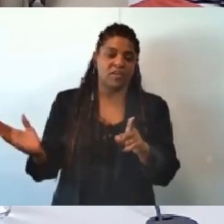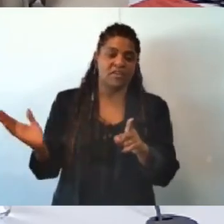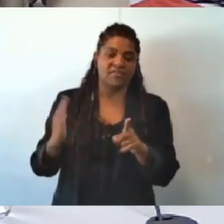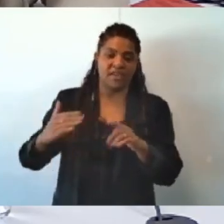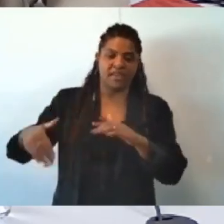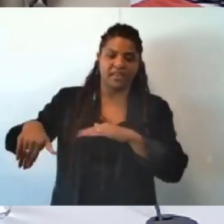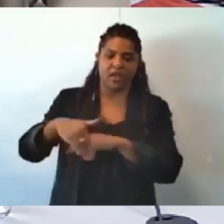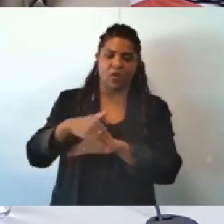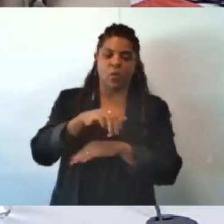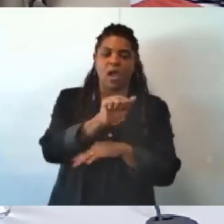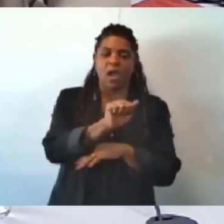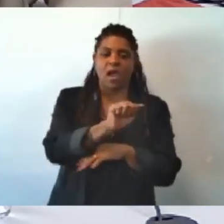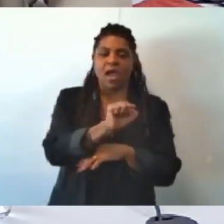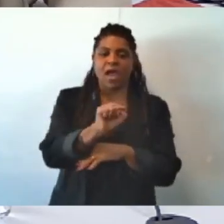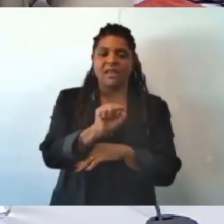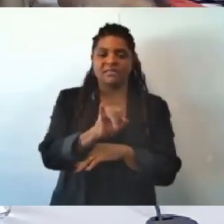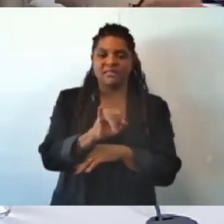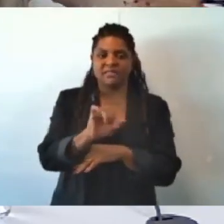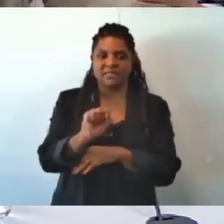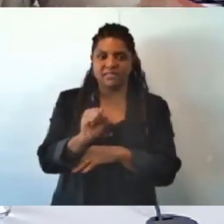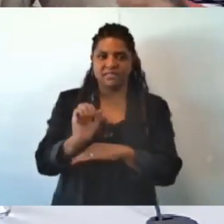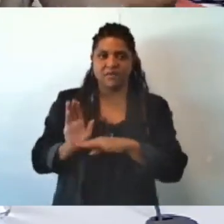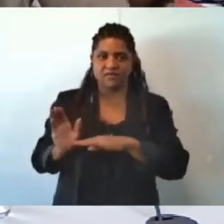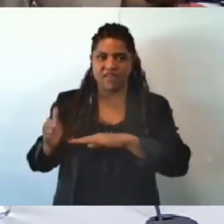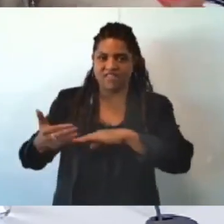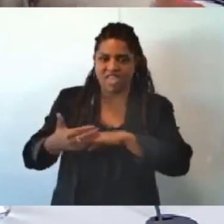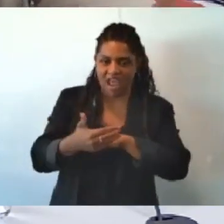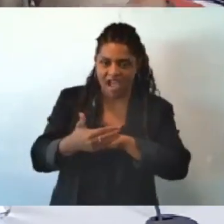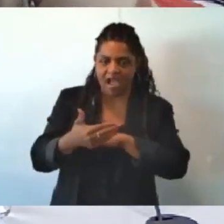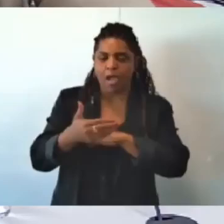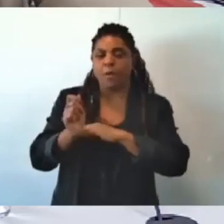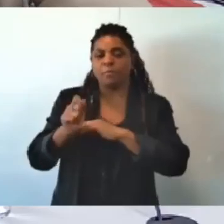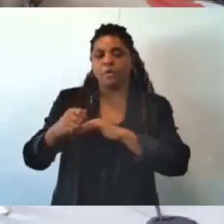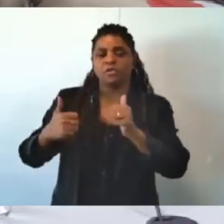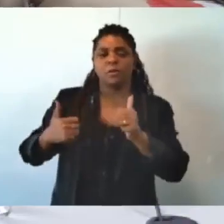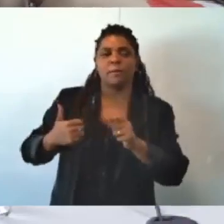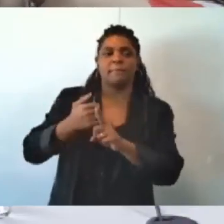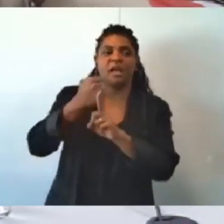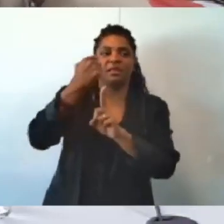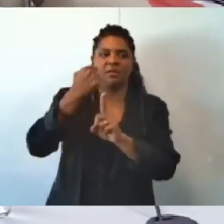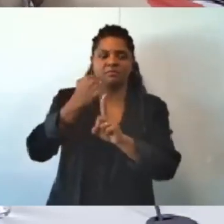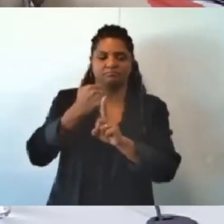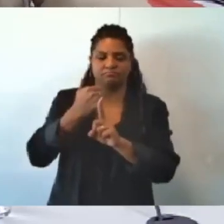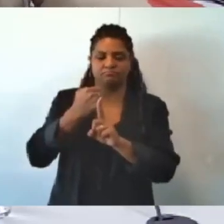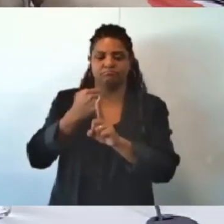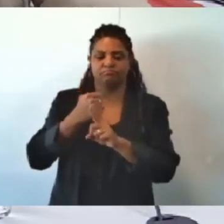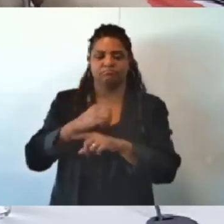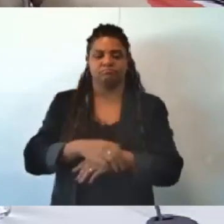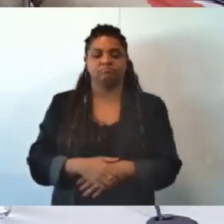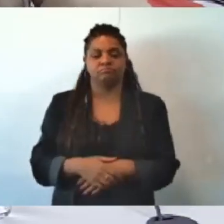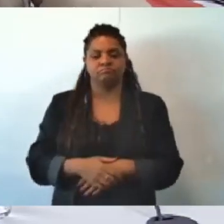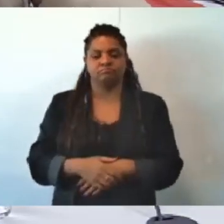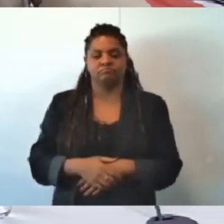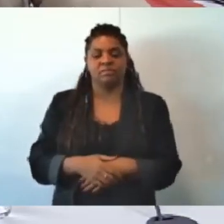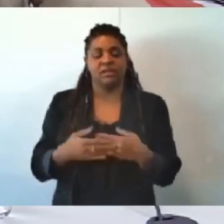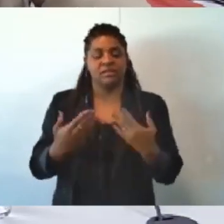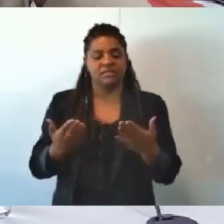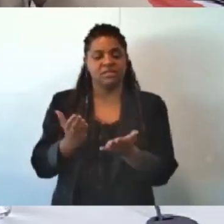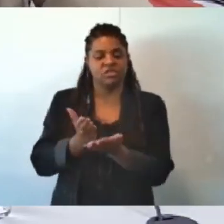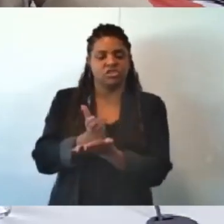correndo, bate quem está do lado, quem está saindo. Fez a conversão errada. Ali cortasse um pedacinho só da